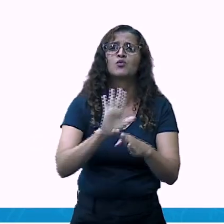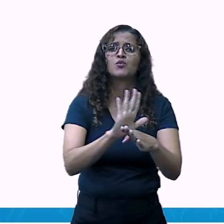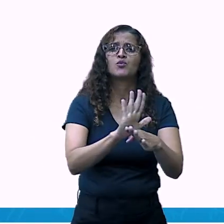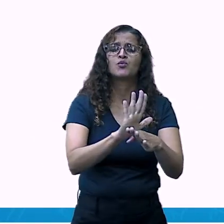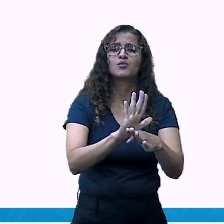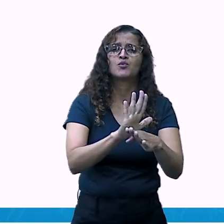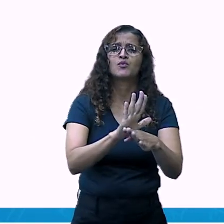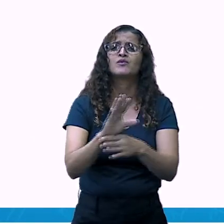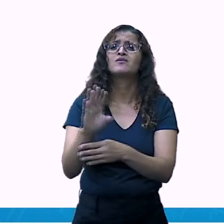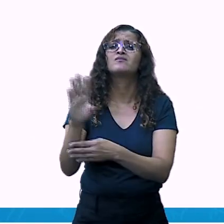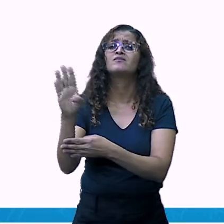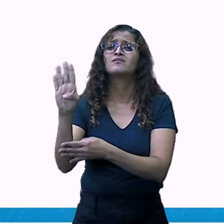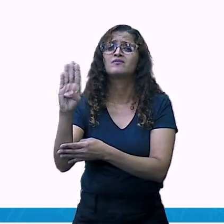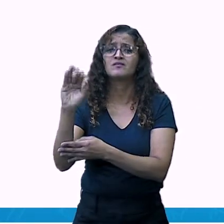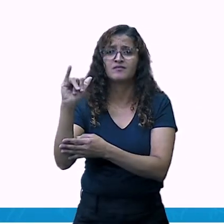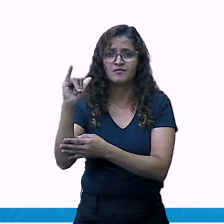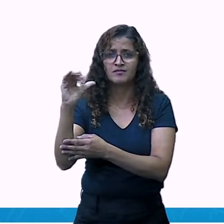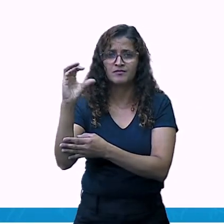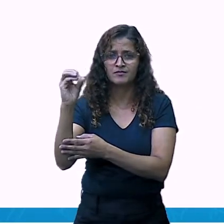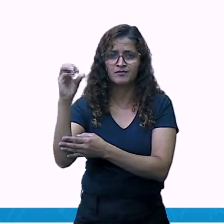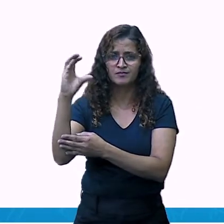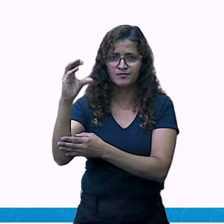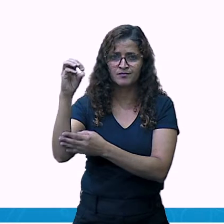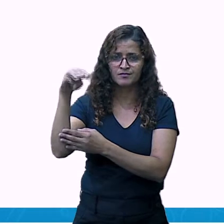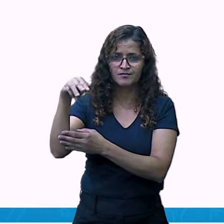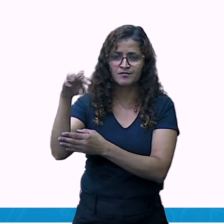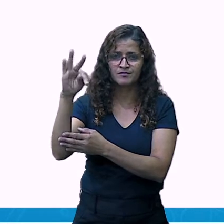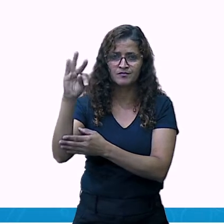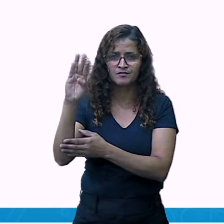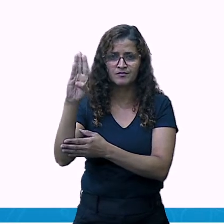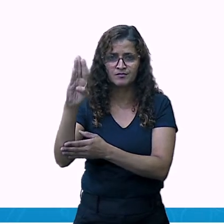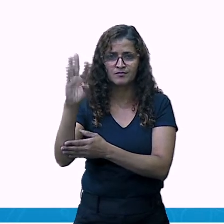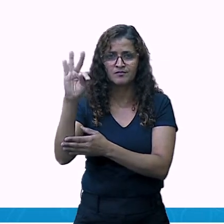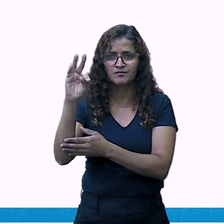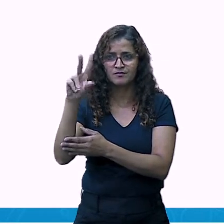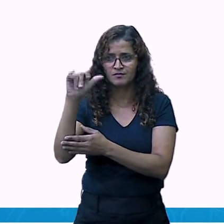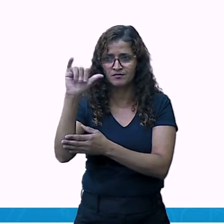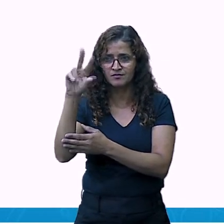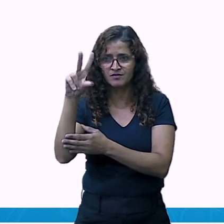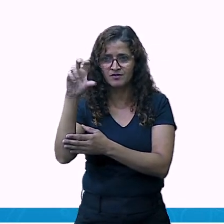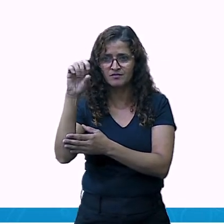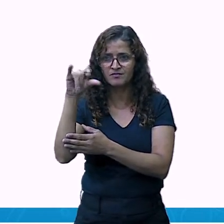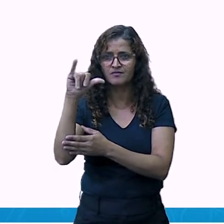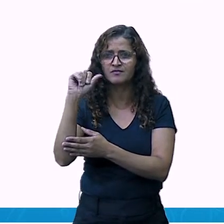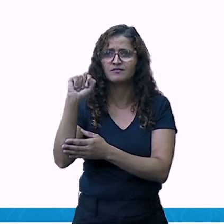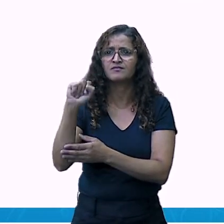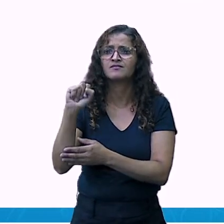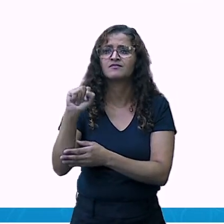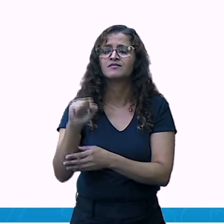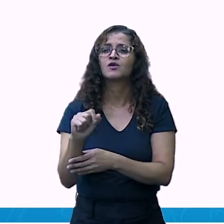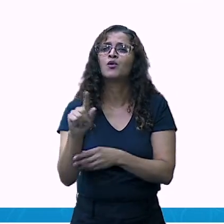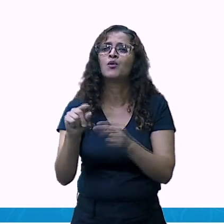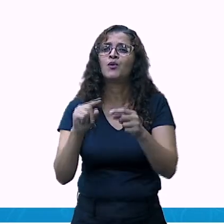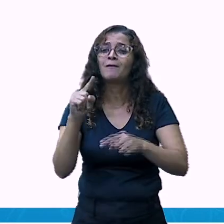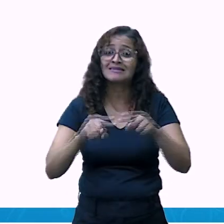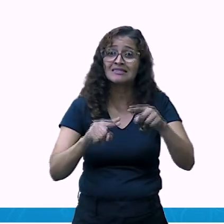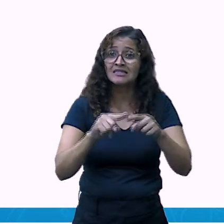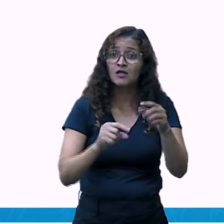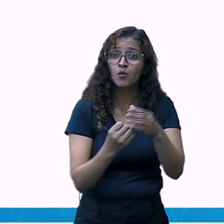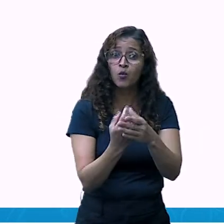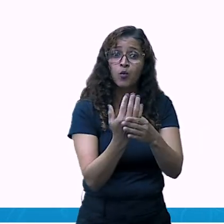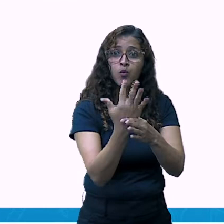os biocombustíveis? São os combustíveis feitos de matéria